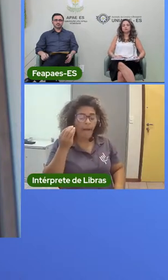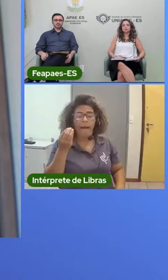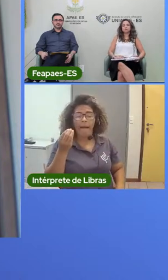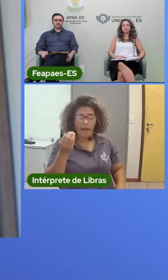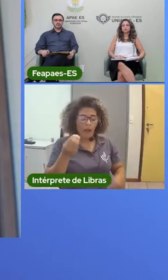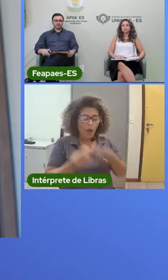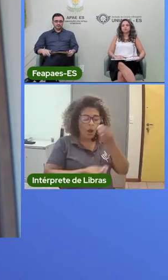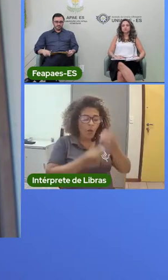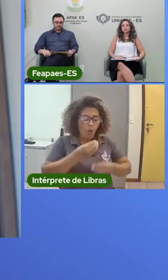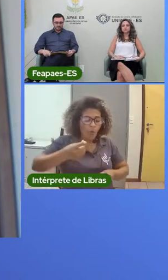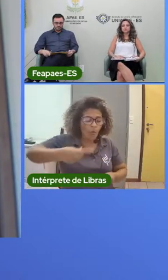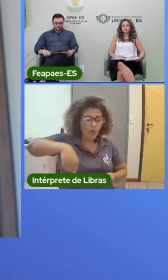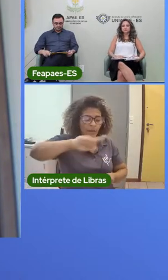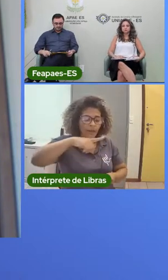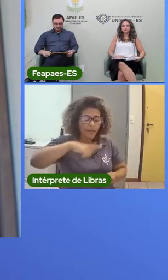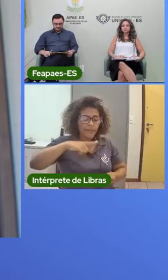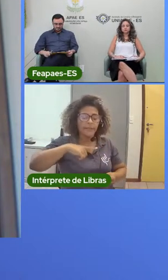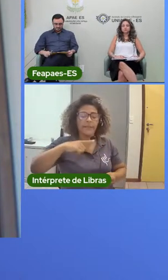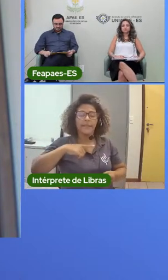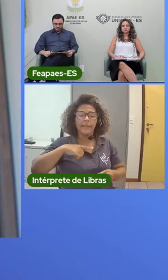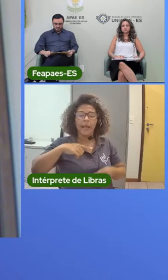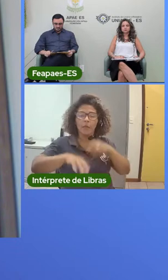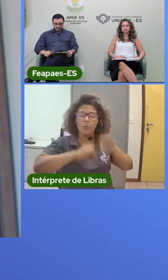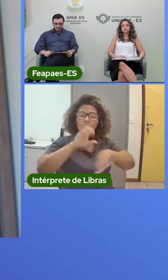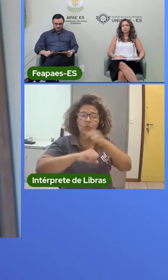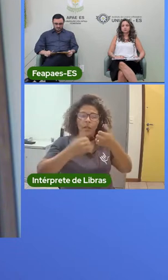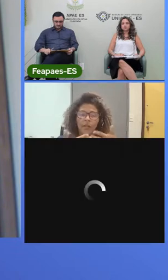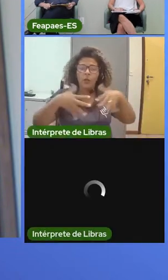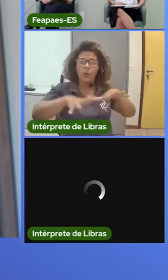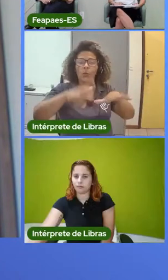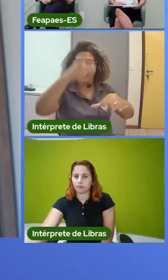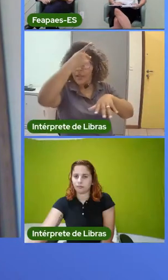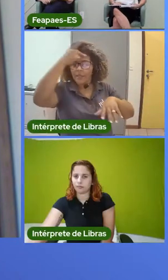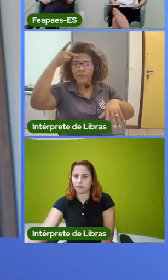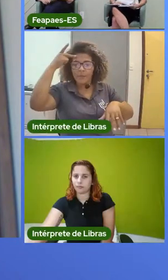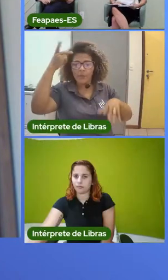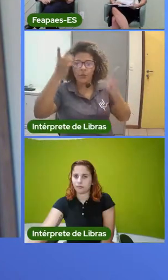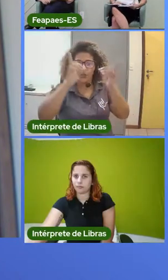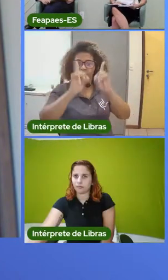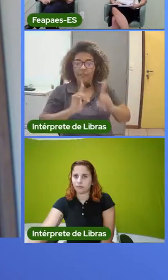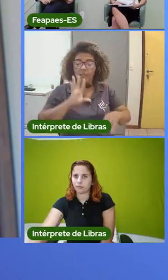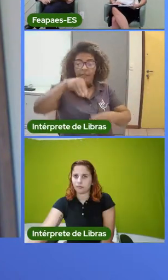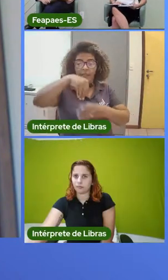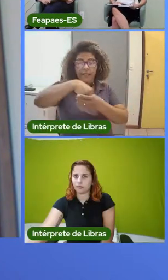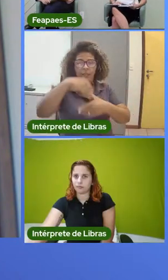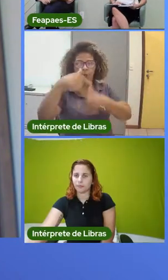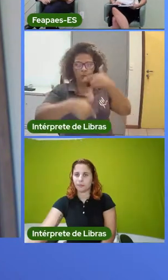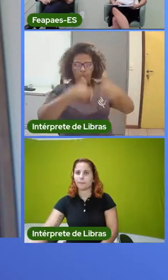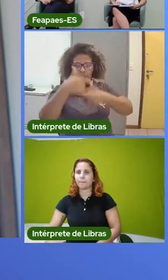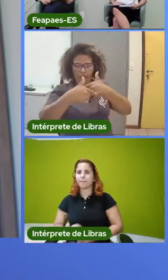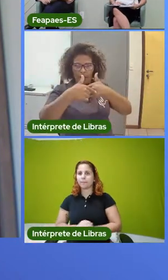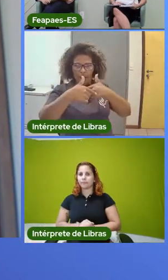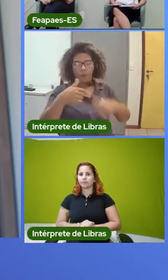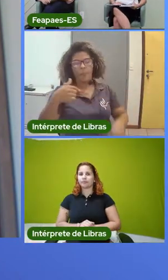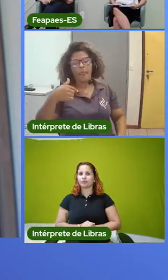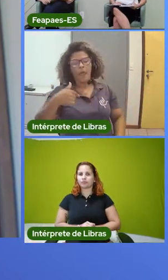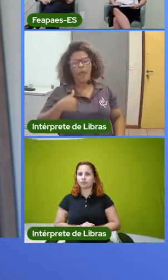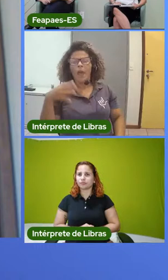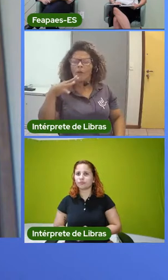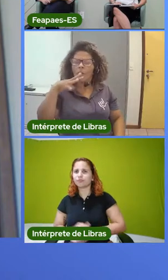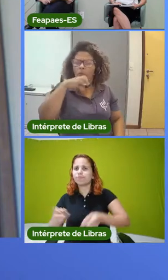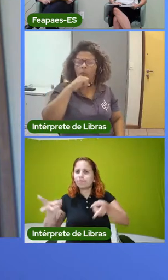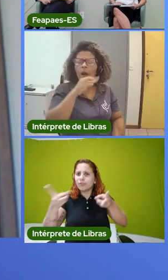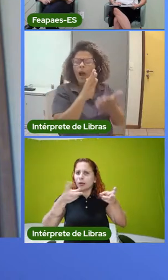têm buscado essa inclusão das pessoas com deficiência no trabalho, eu me deparei com